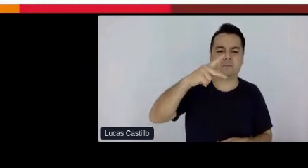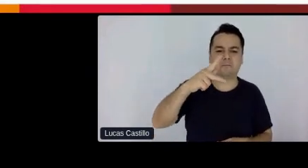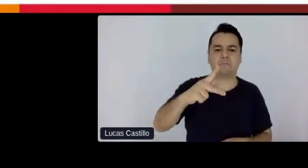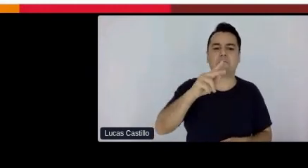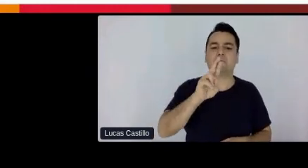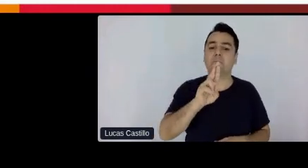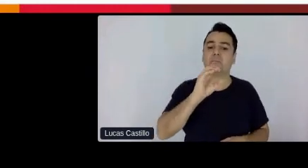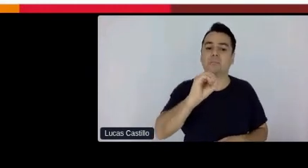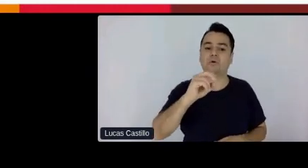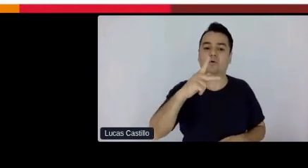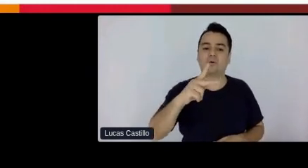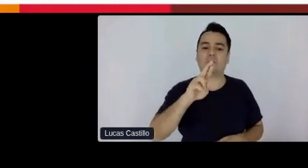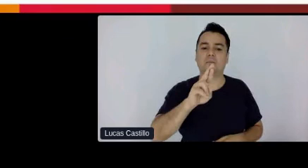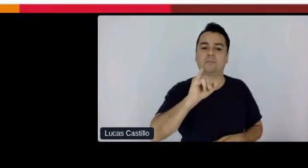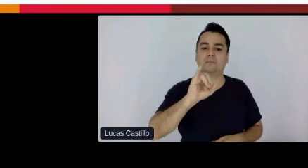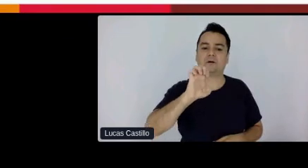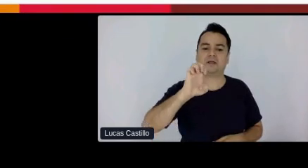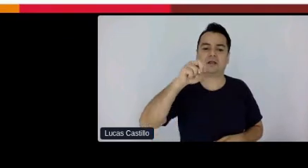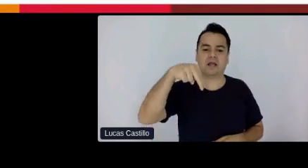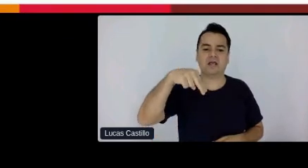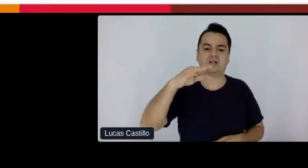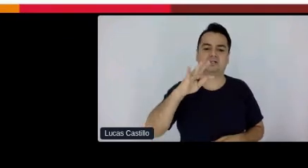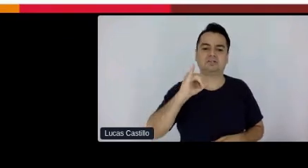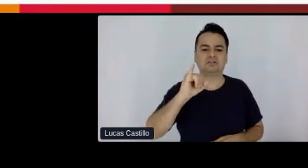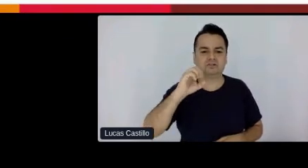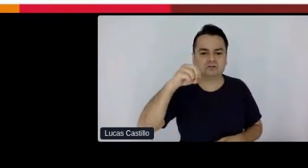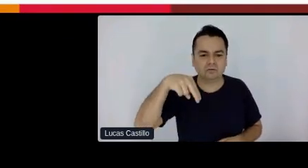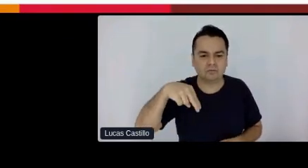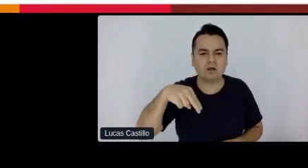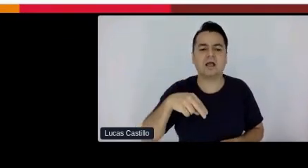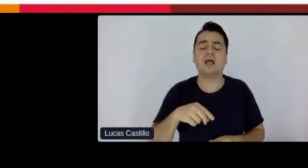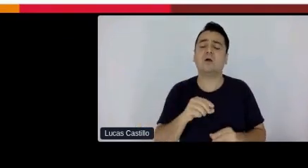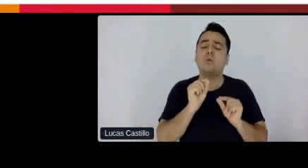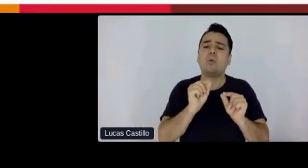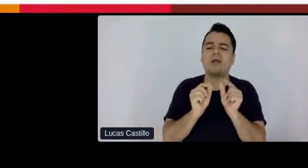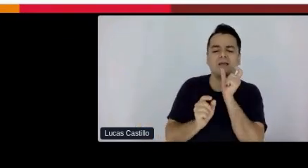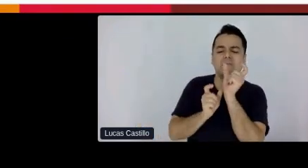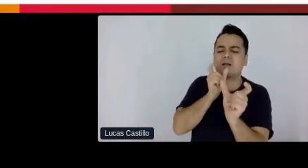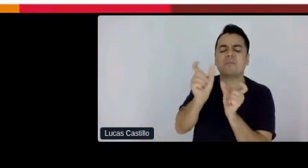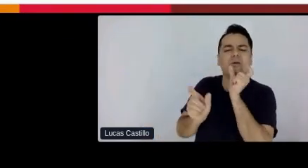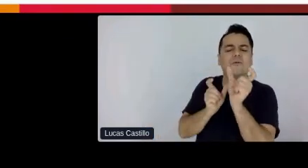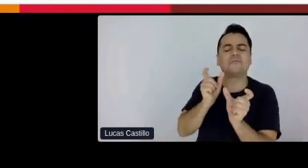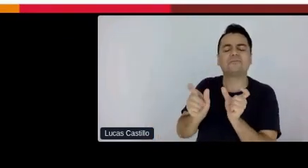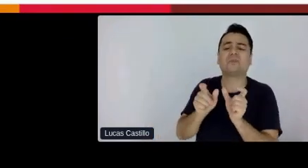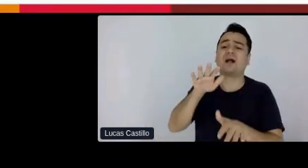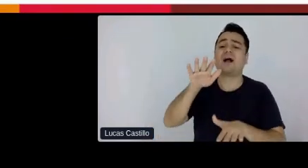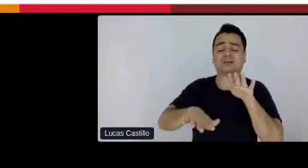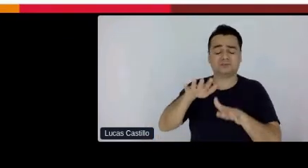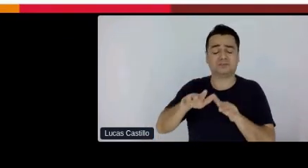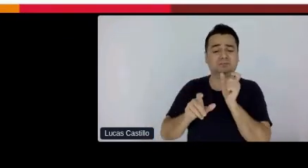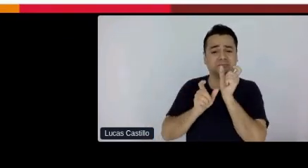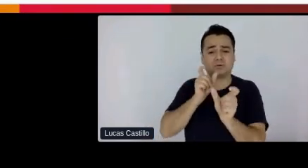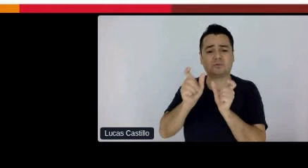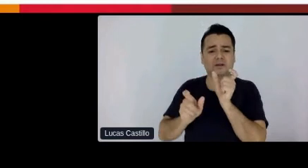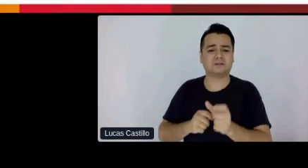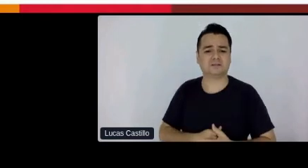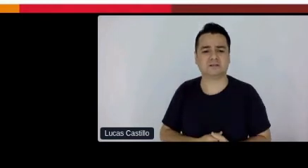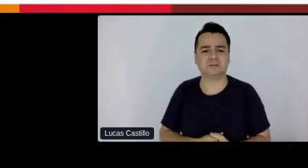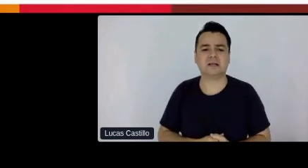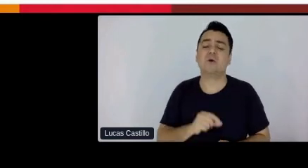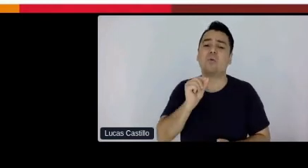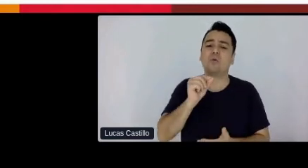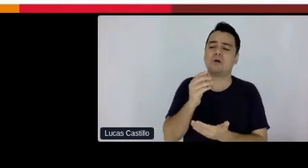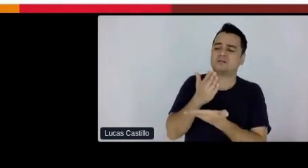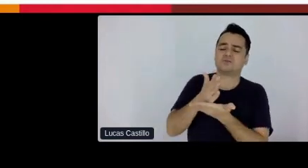bropriating, gaslight, né? Que são expressões que a gente utiliza e que às vezes a gente está excluindo